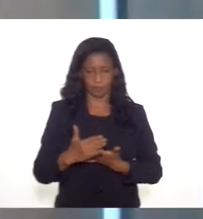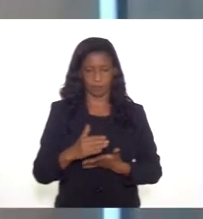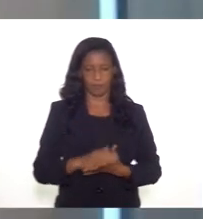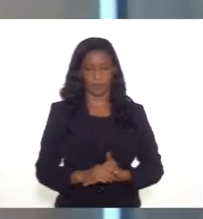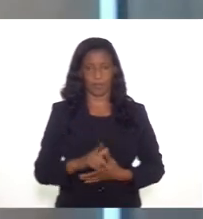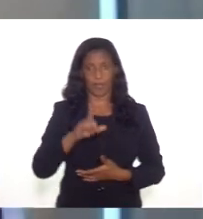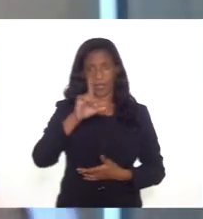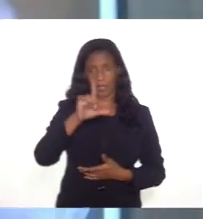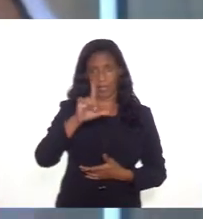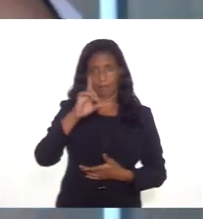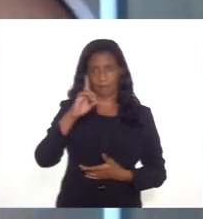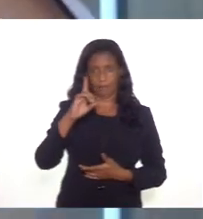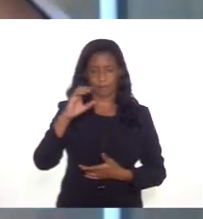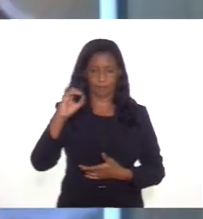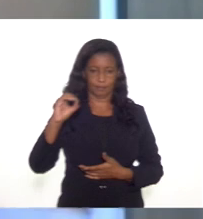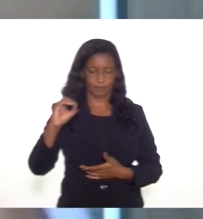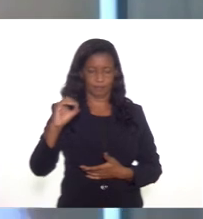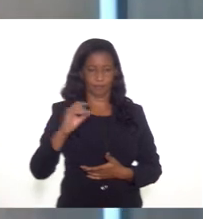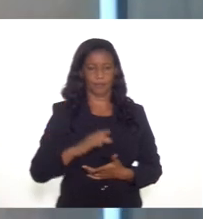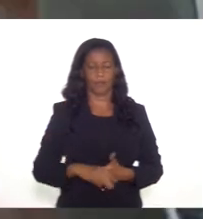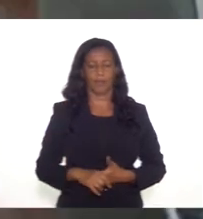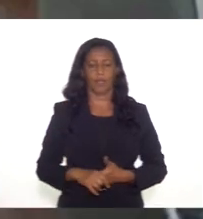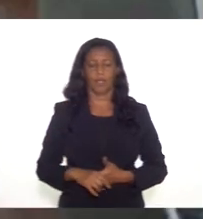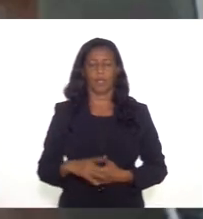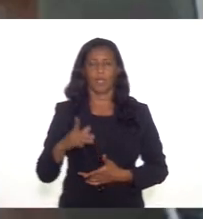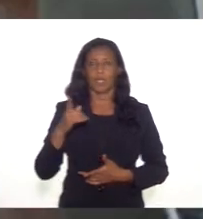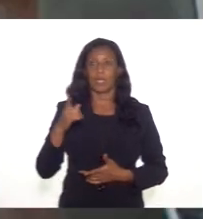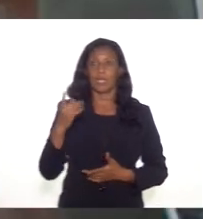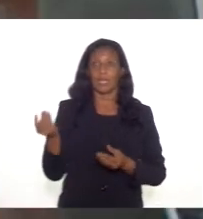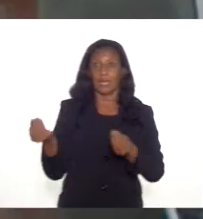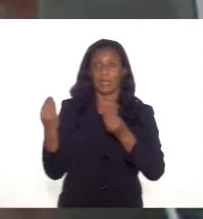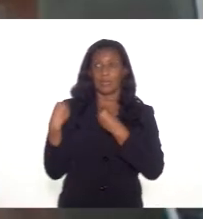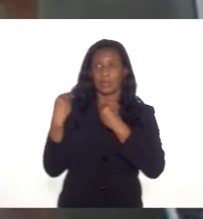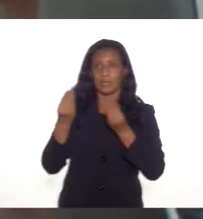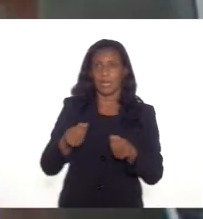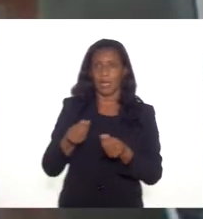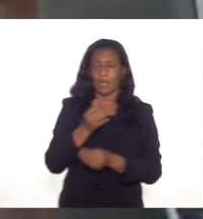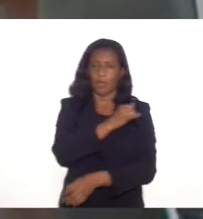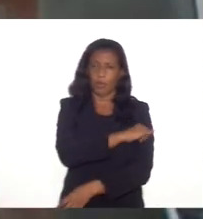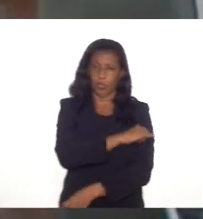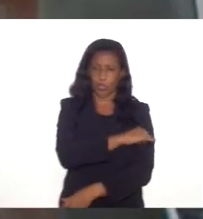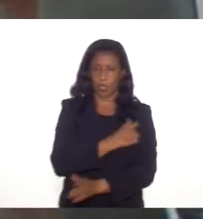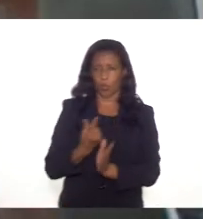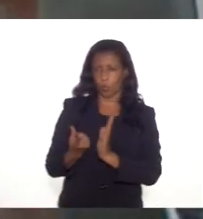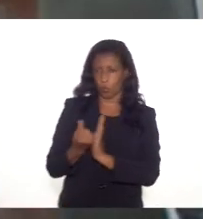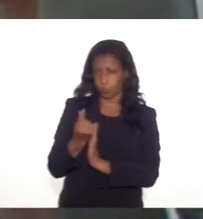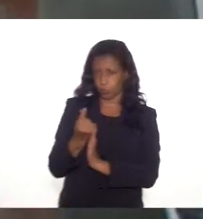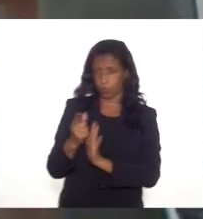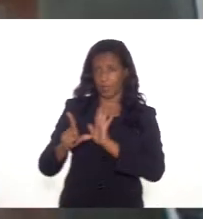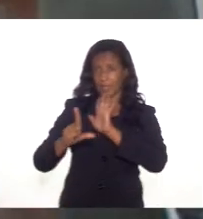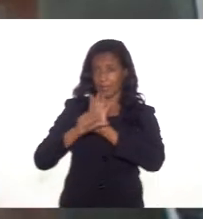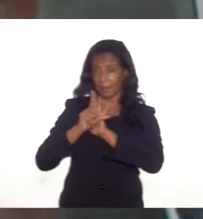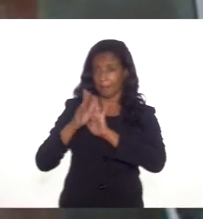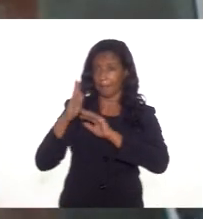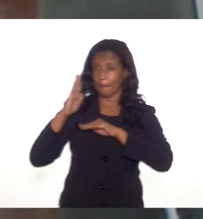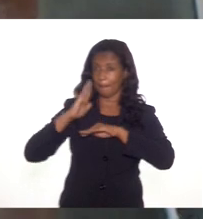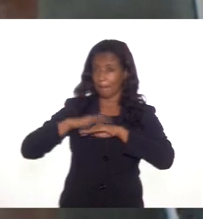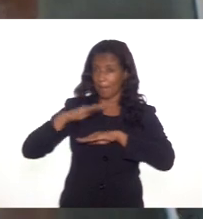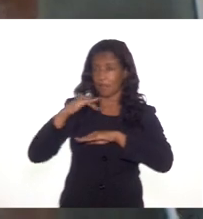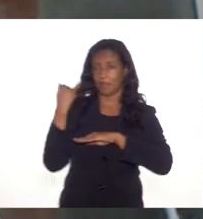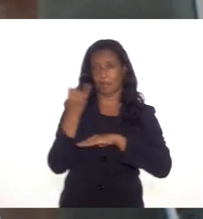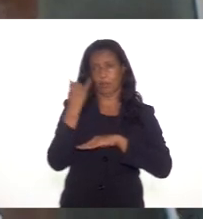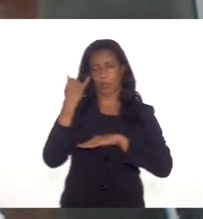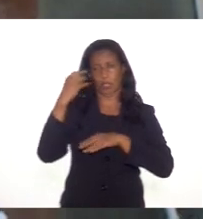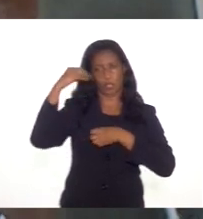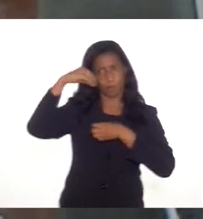LDO, que é a Lei de Diretivos Orçamentários, que vai dar origem à Lei Orçamentária. A lei mais importante que é aprovada no orçamento,